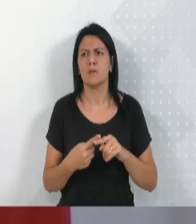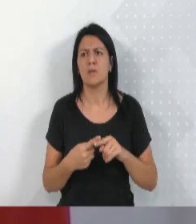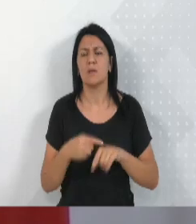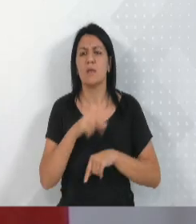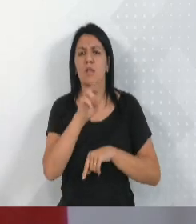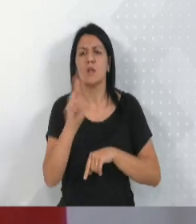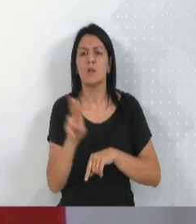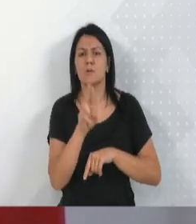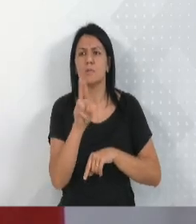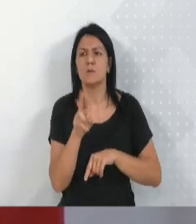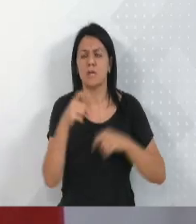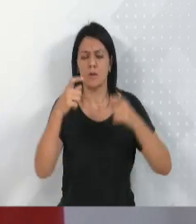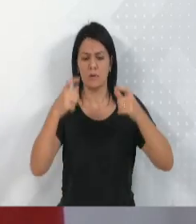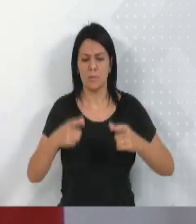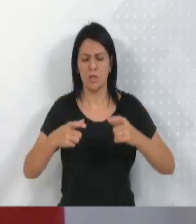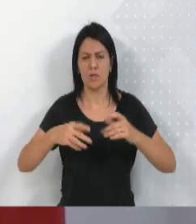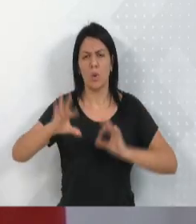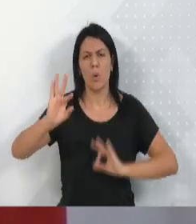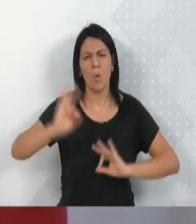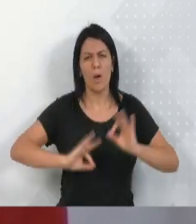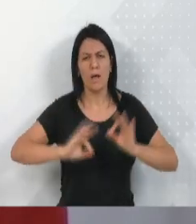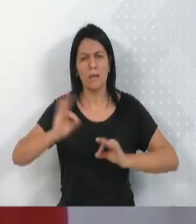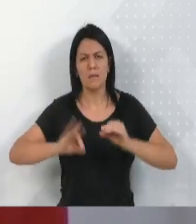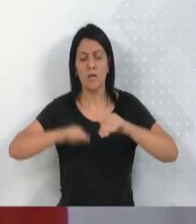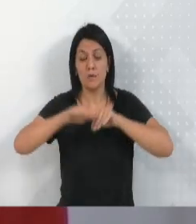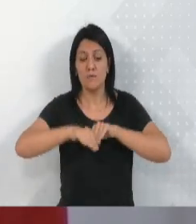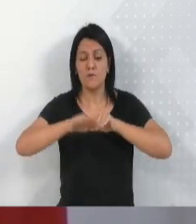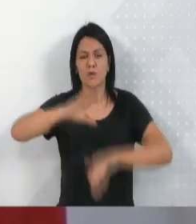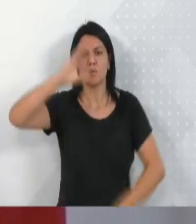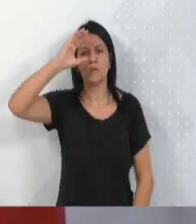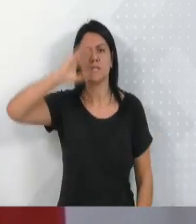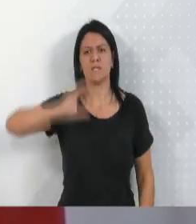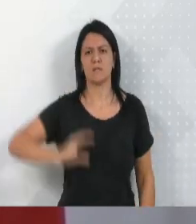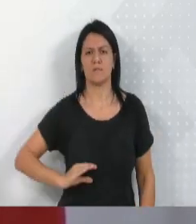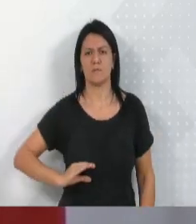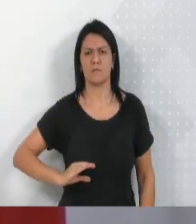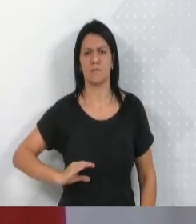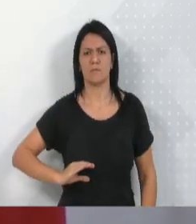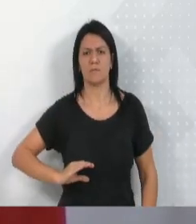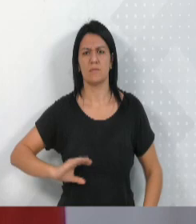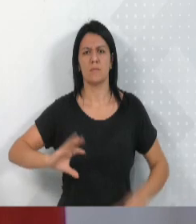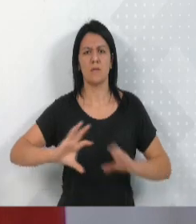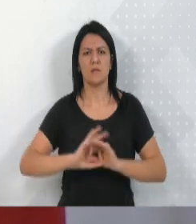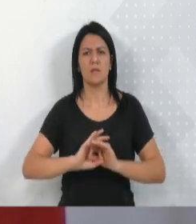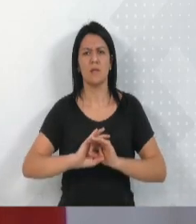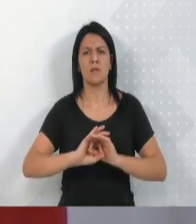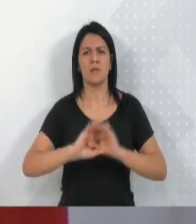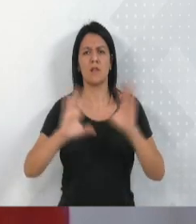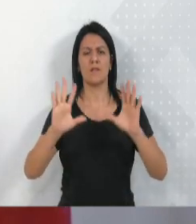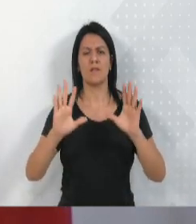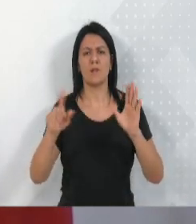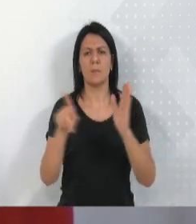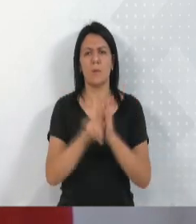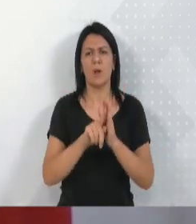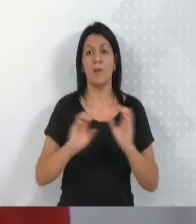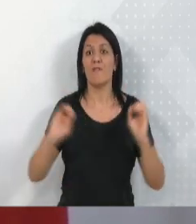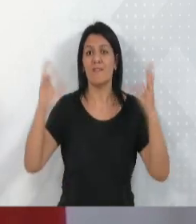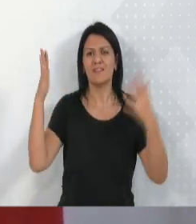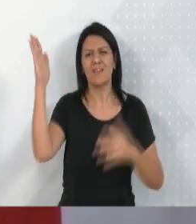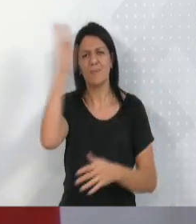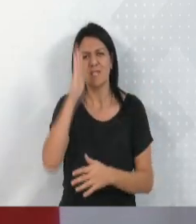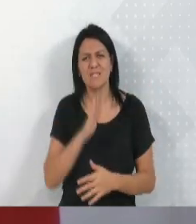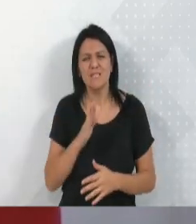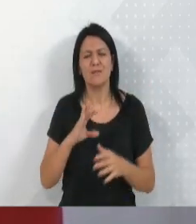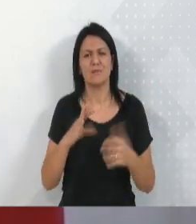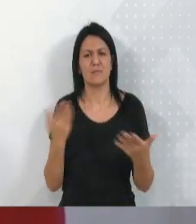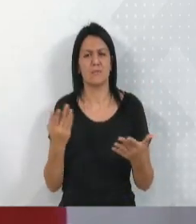espaço que estava sendo organizado para um desfile cívico, em comemoração pela independência do Brasil, e se apropriaram dessa pauta, para